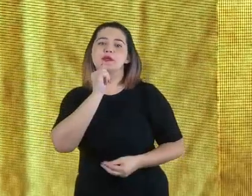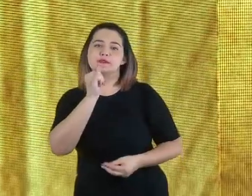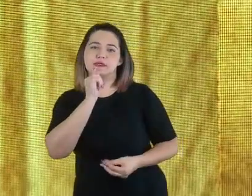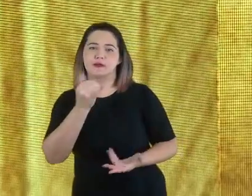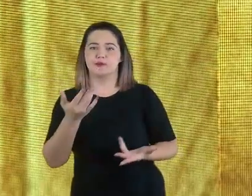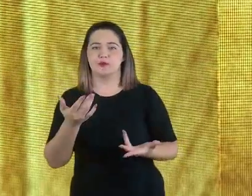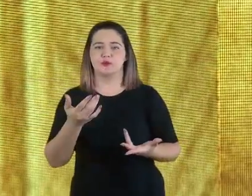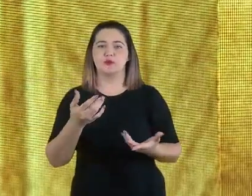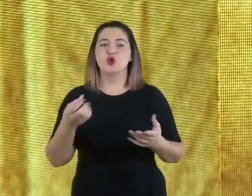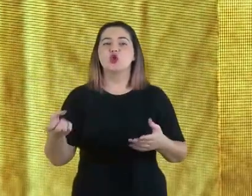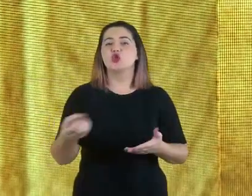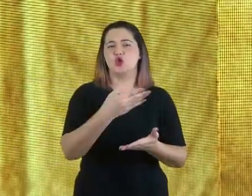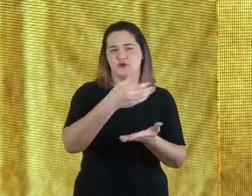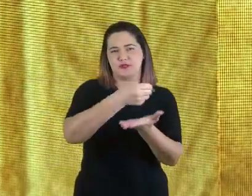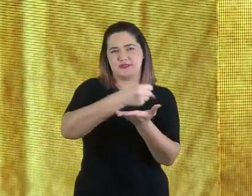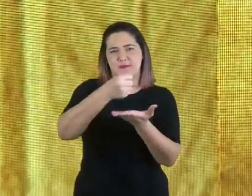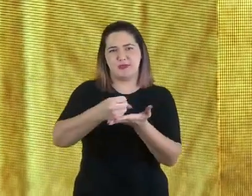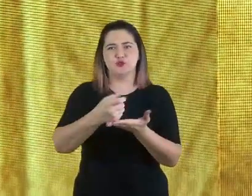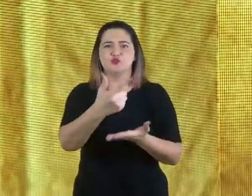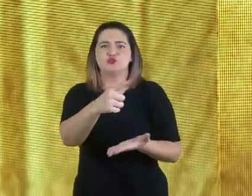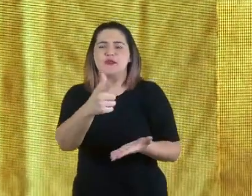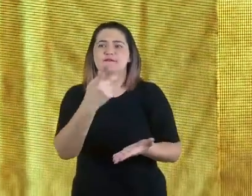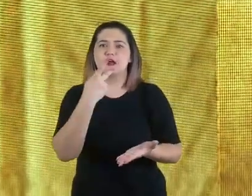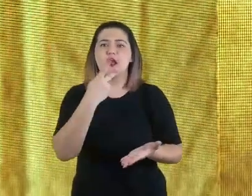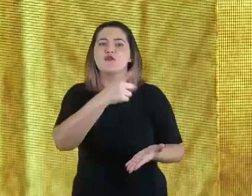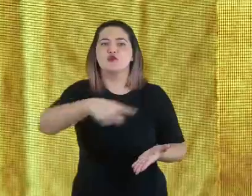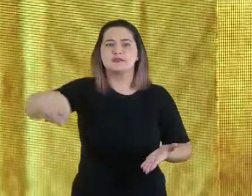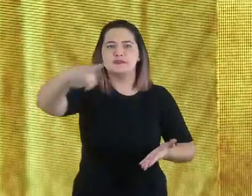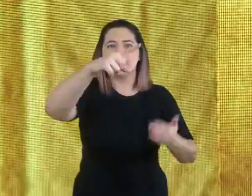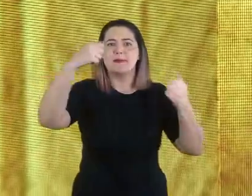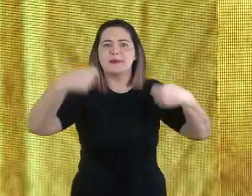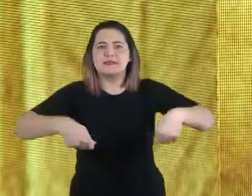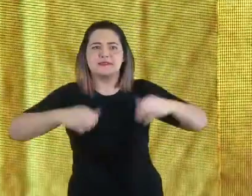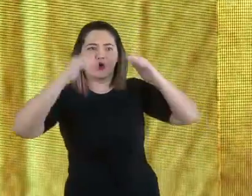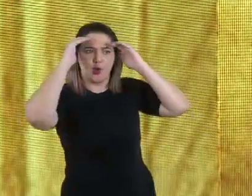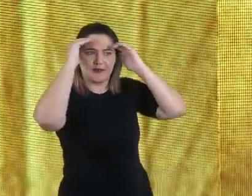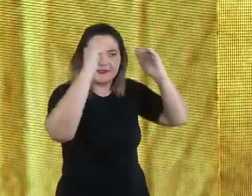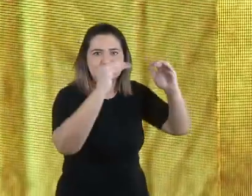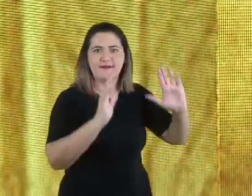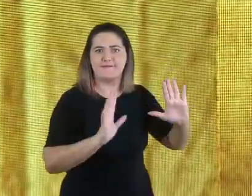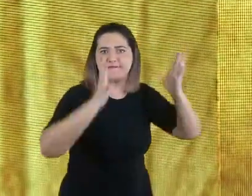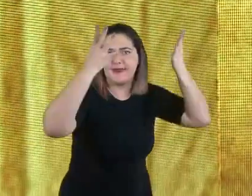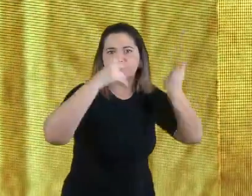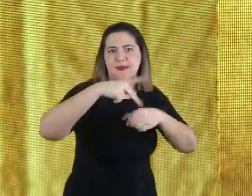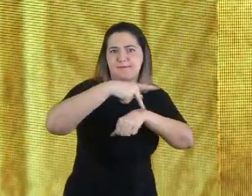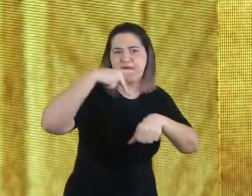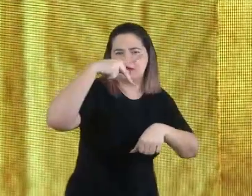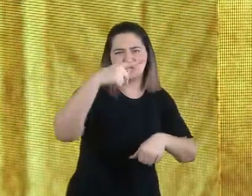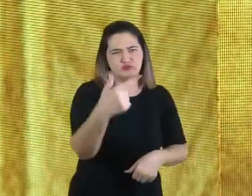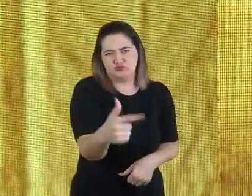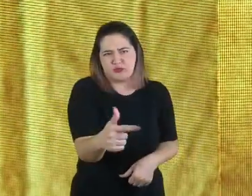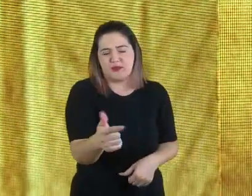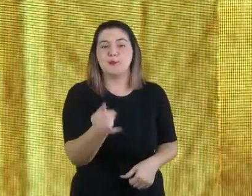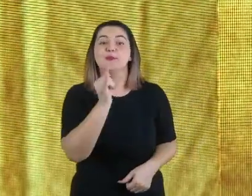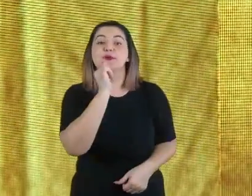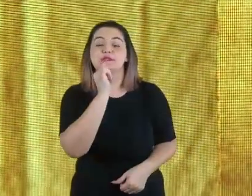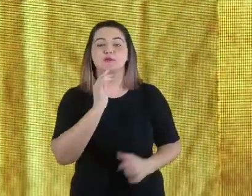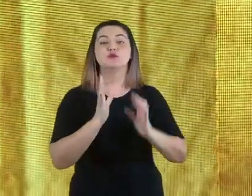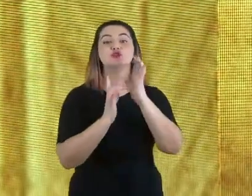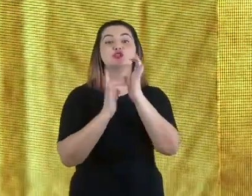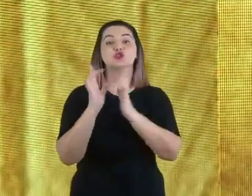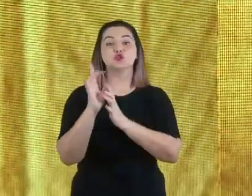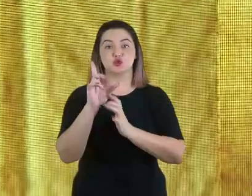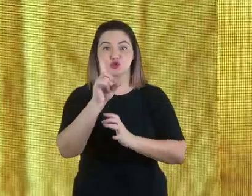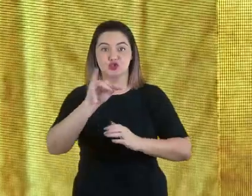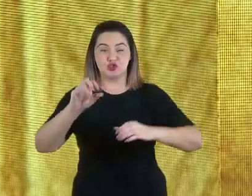para este ou aquele dia a guarda de uma data religiosa em relação à Páscoa. Por exemplo, o dia da ressurreição de